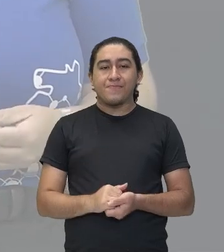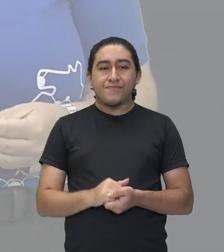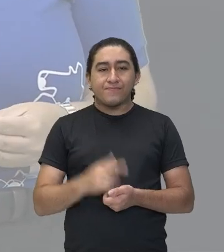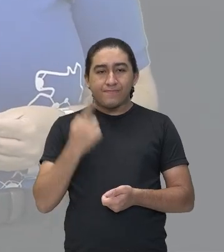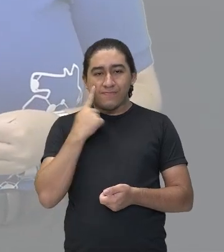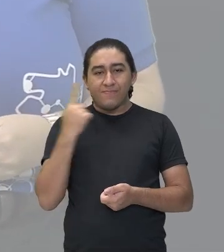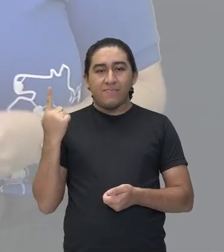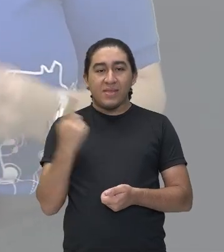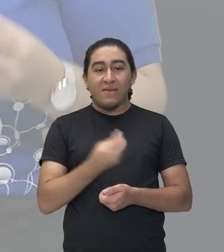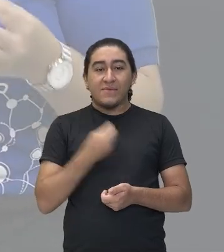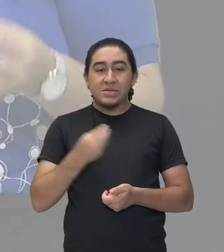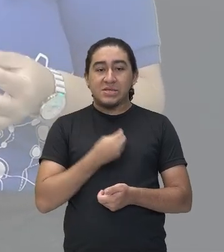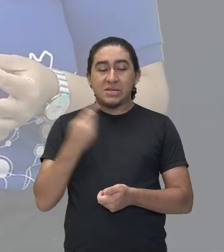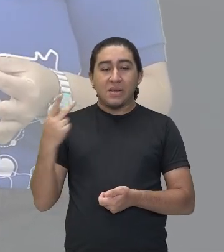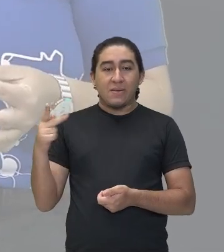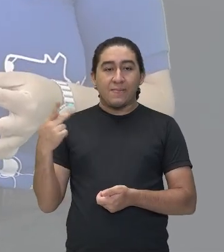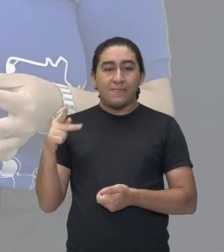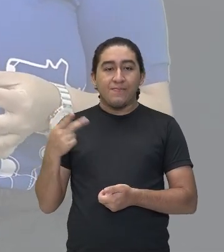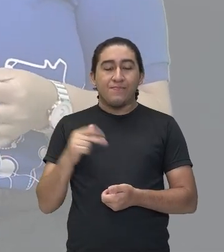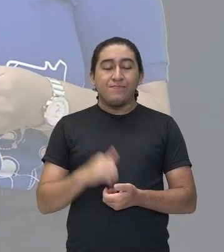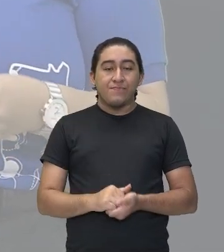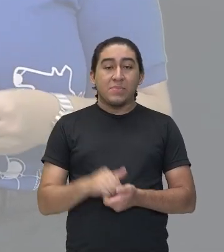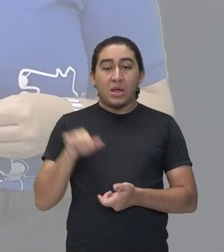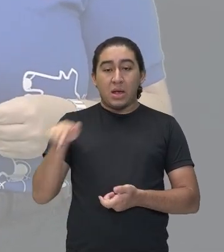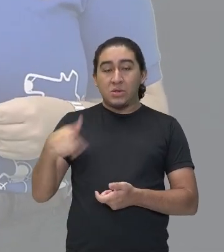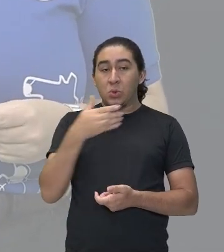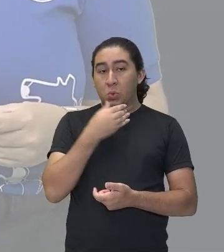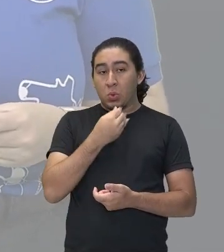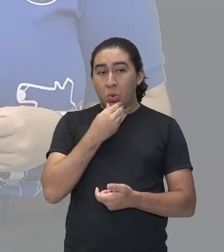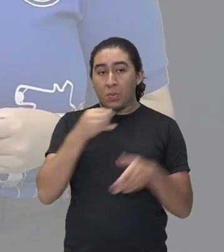pouquinho sobre a vida dele. Fernando Pessoa, nascido em